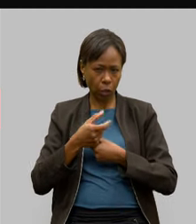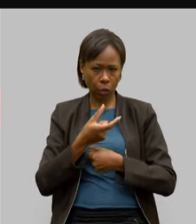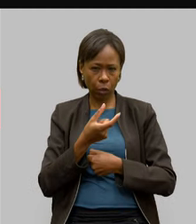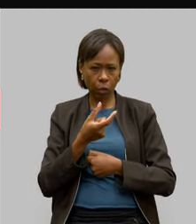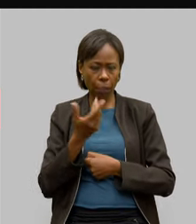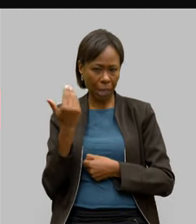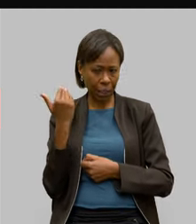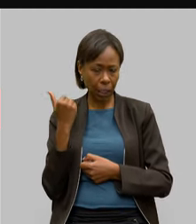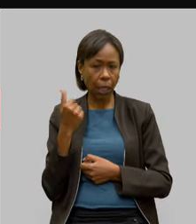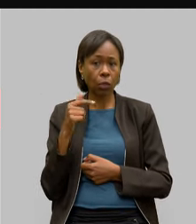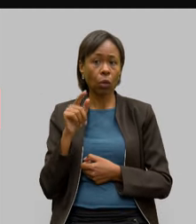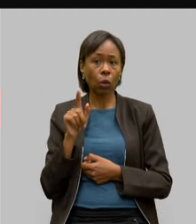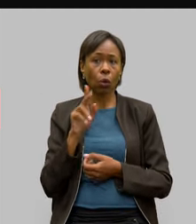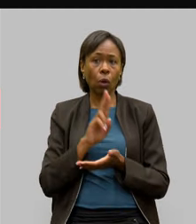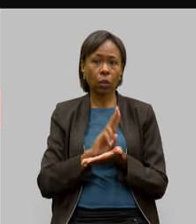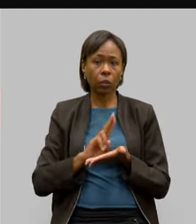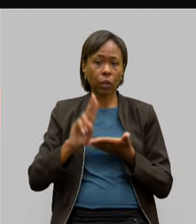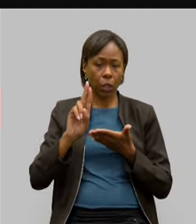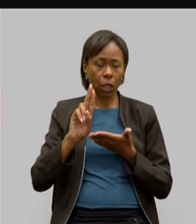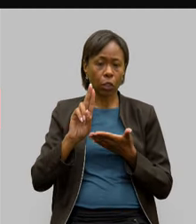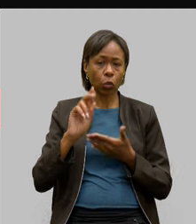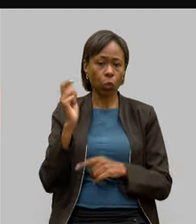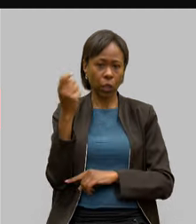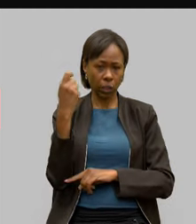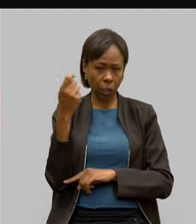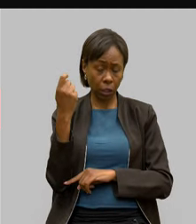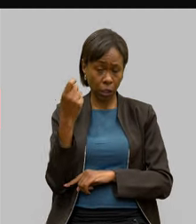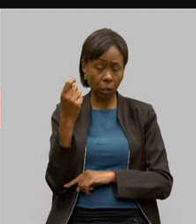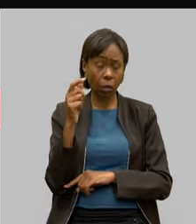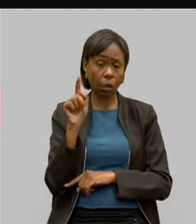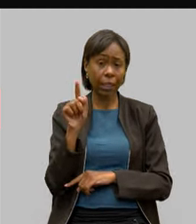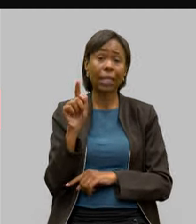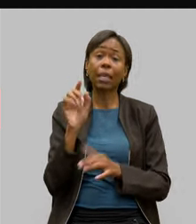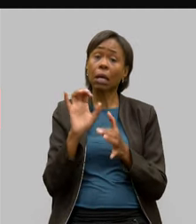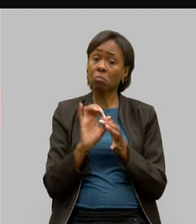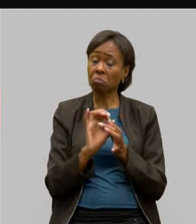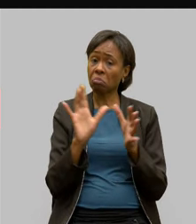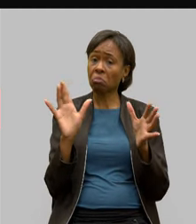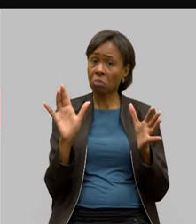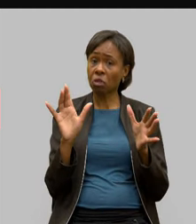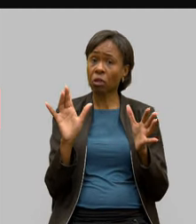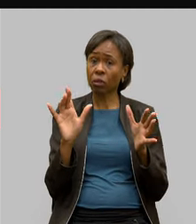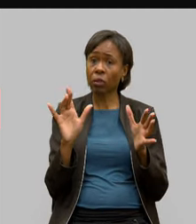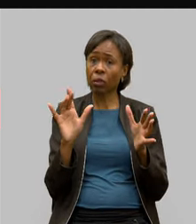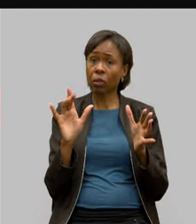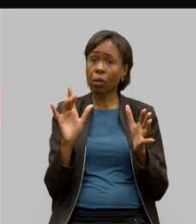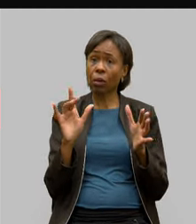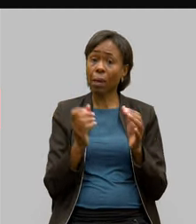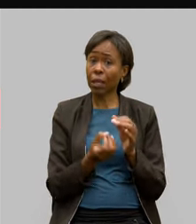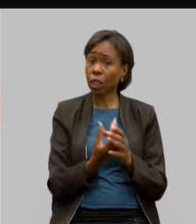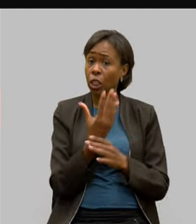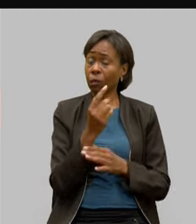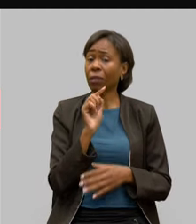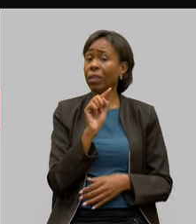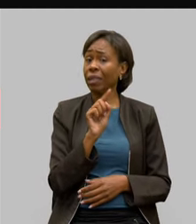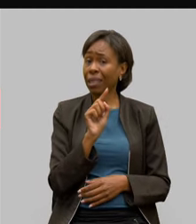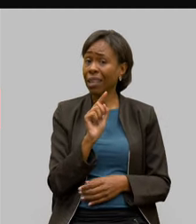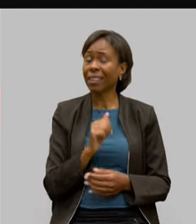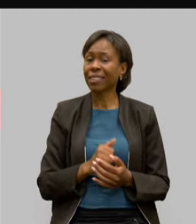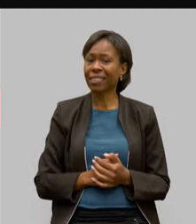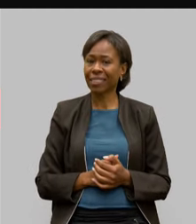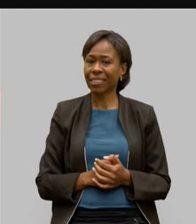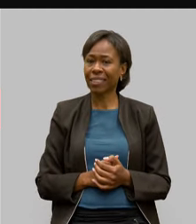Universidade Federal do Rio Grande do Norte ela conseguiu autorização para fazer o cultivo lá e até o técnico daa